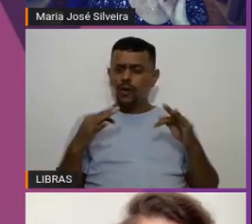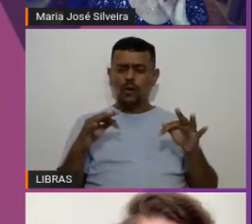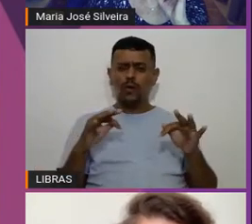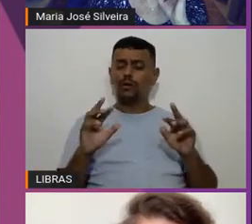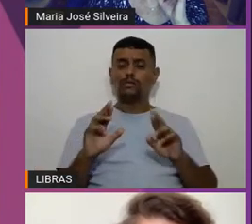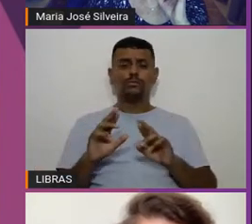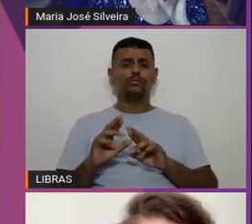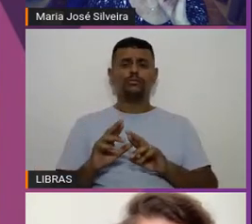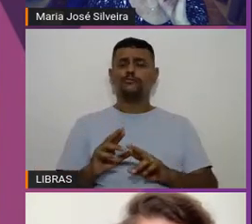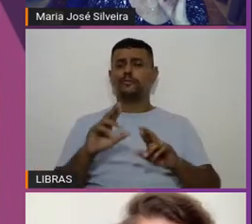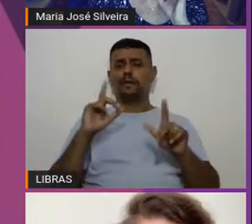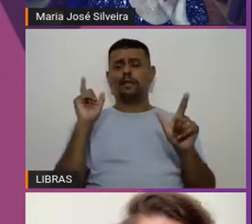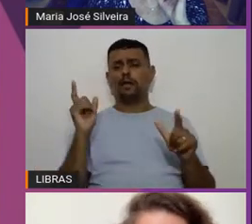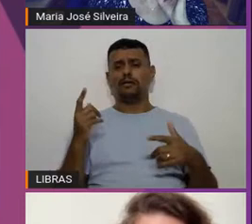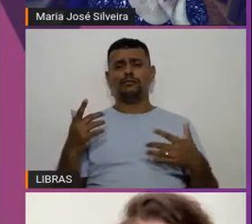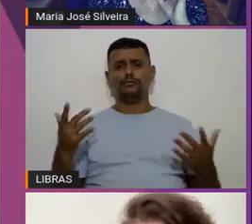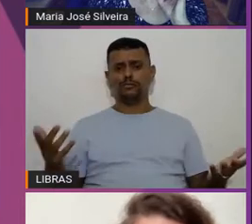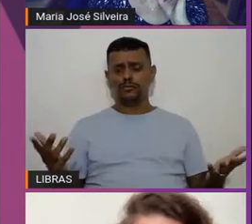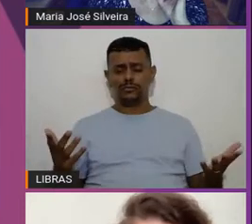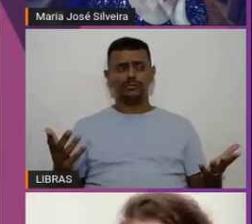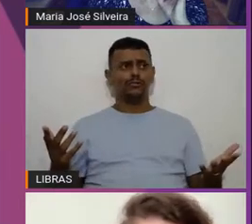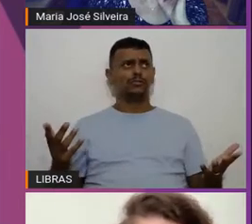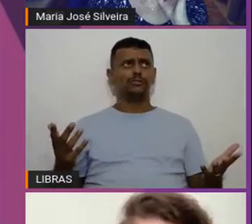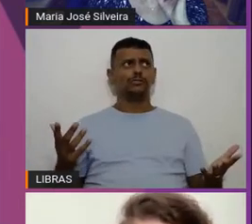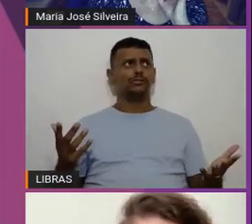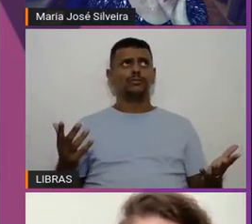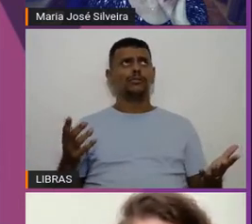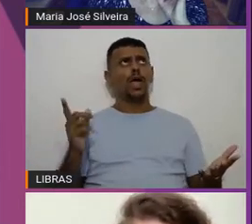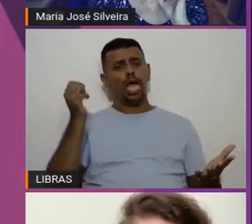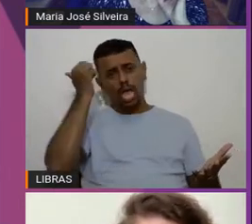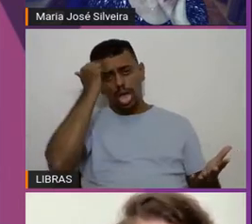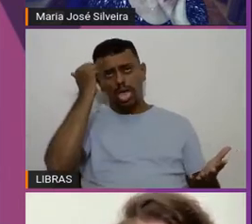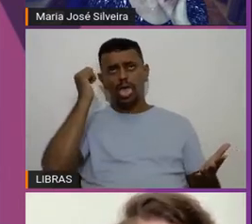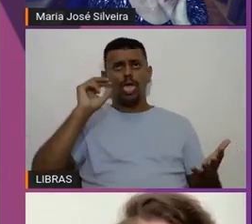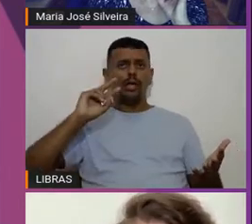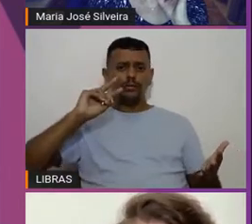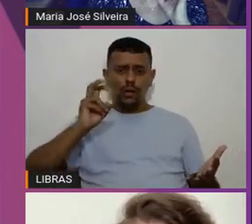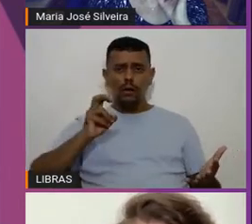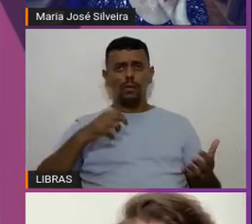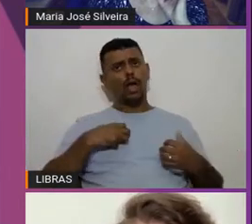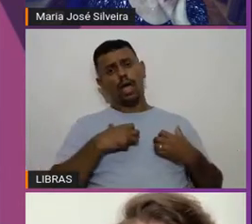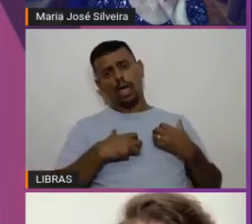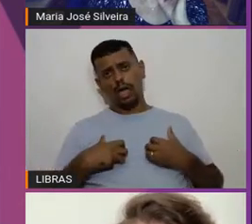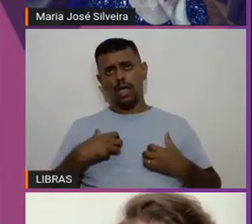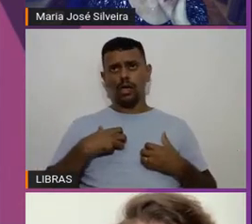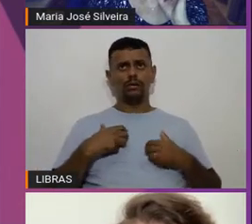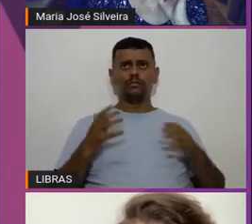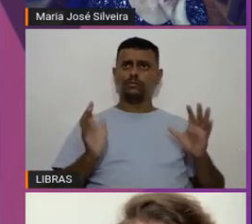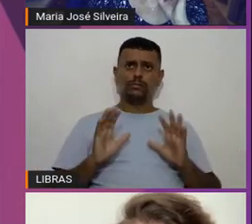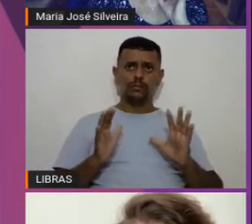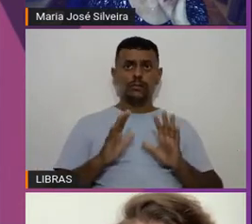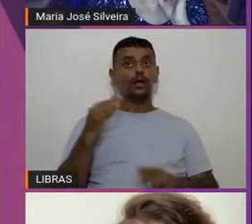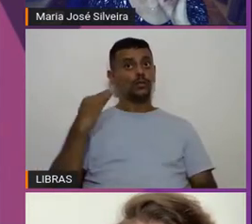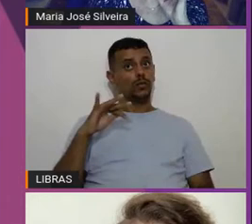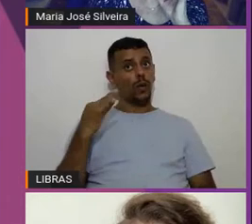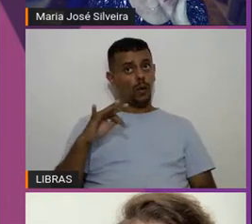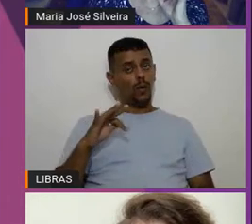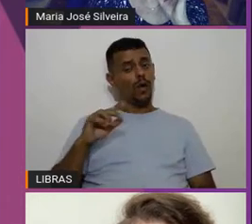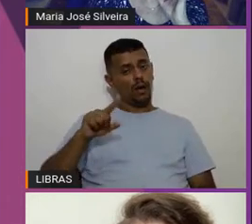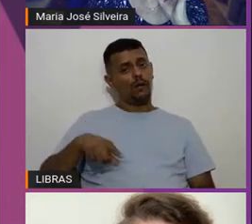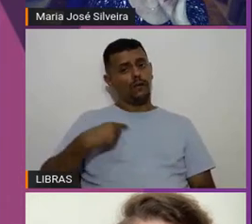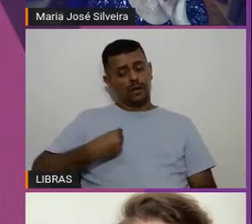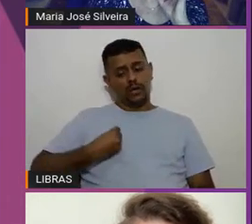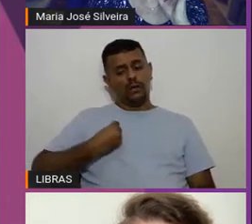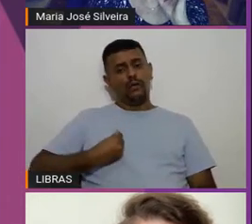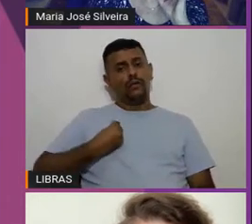uma largura por exemplo era diferente do que sentimento é a dor e viva eu acho que a dor é pipa